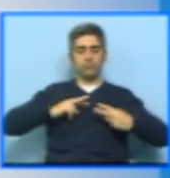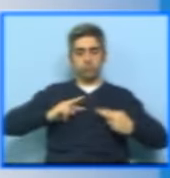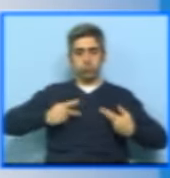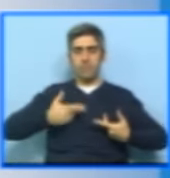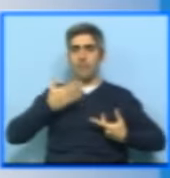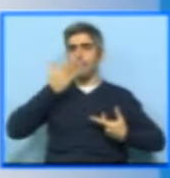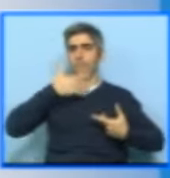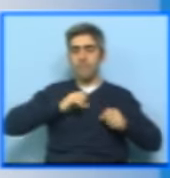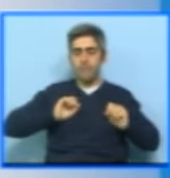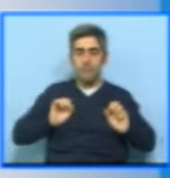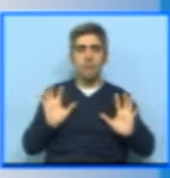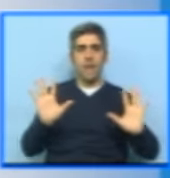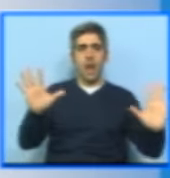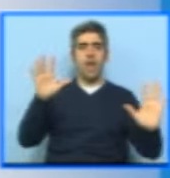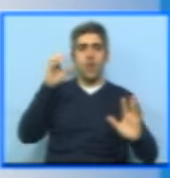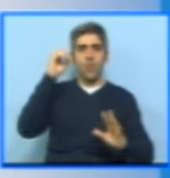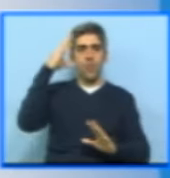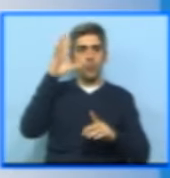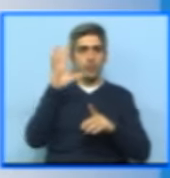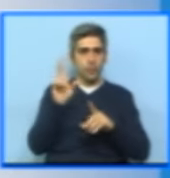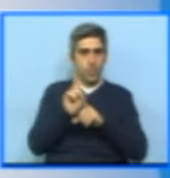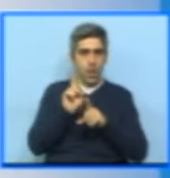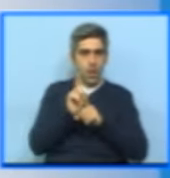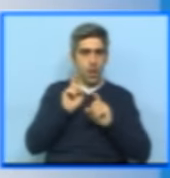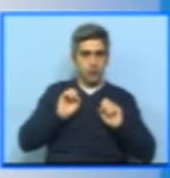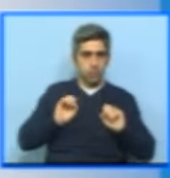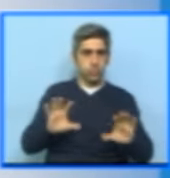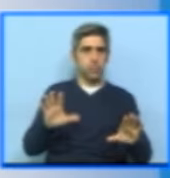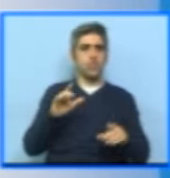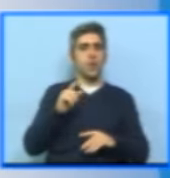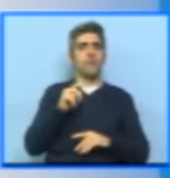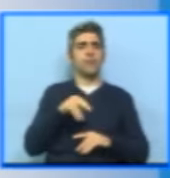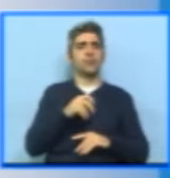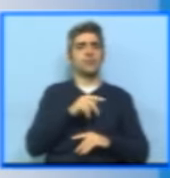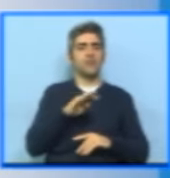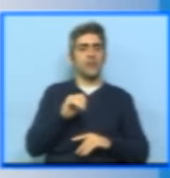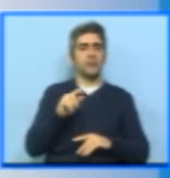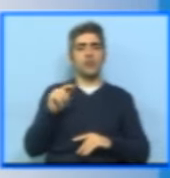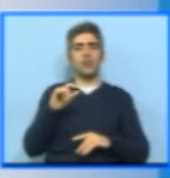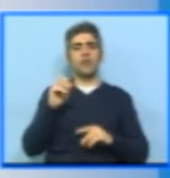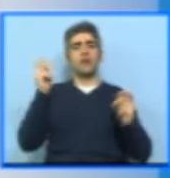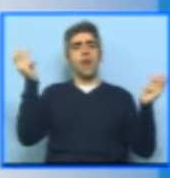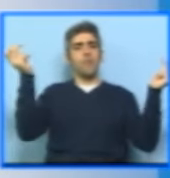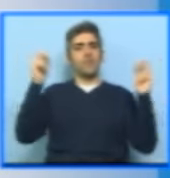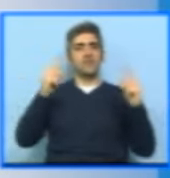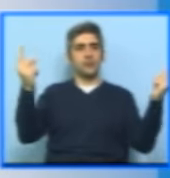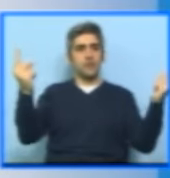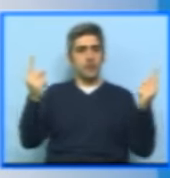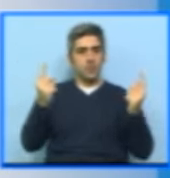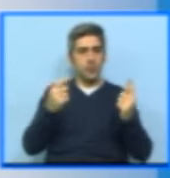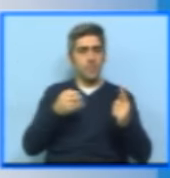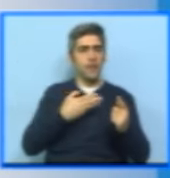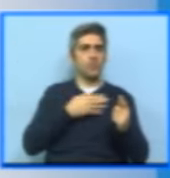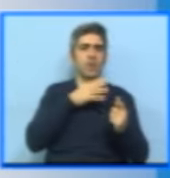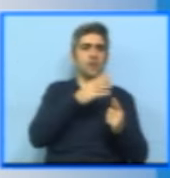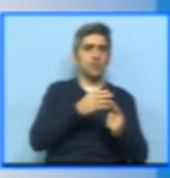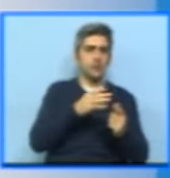como a luz. Apareceram Moisés e Elias a falar com ele. Pedro disse a